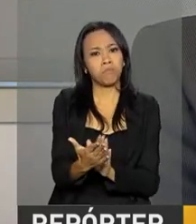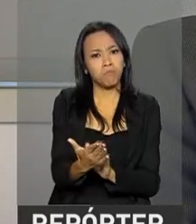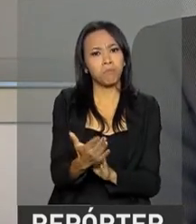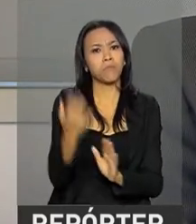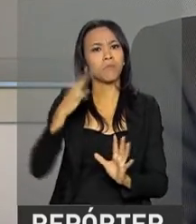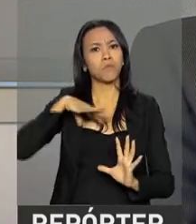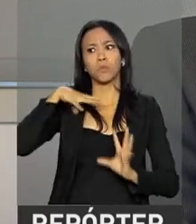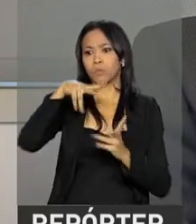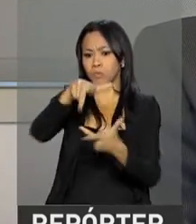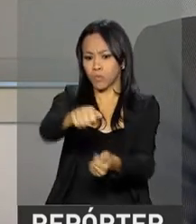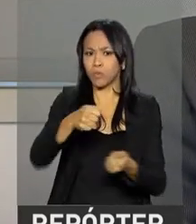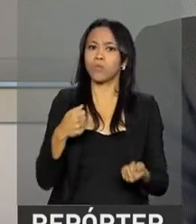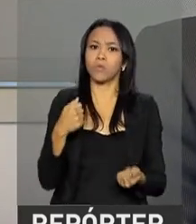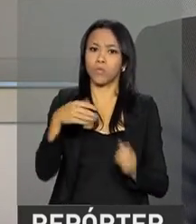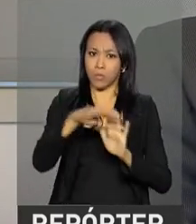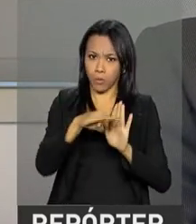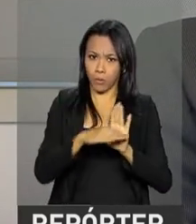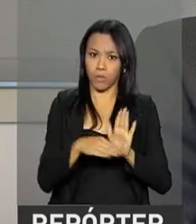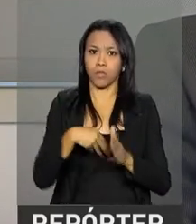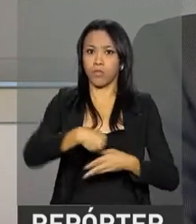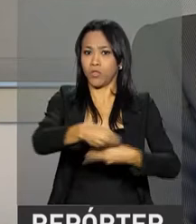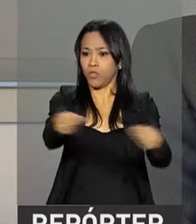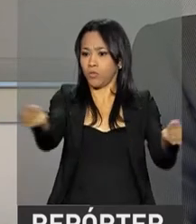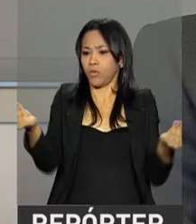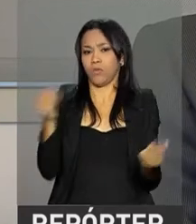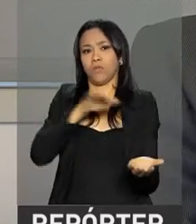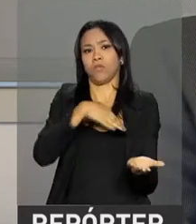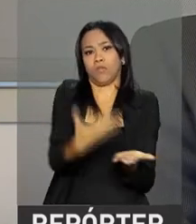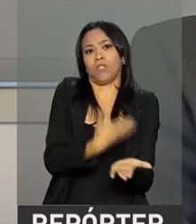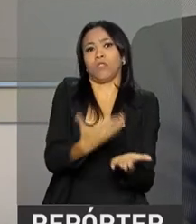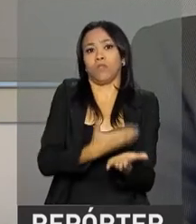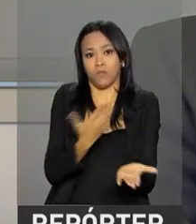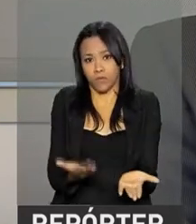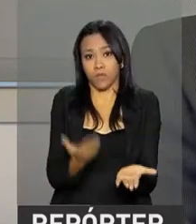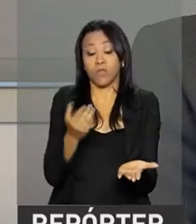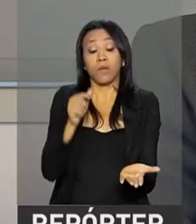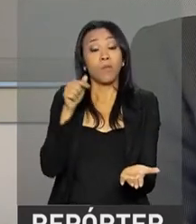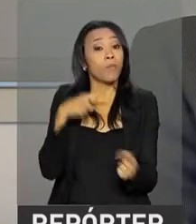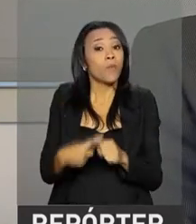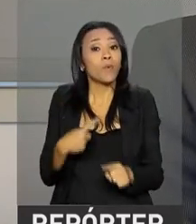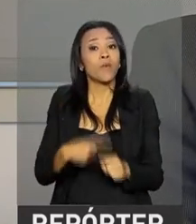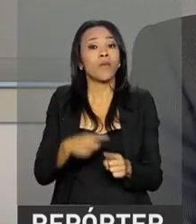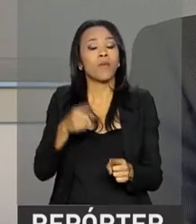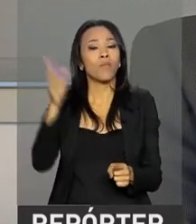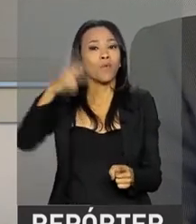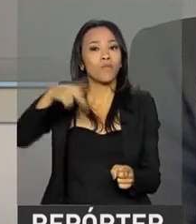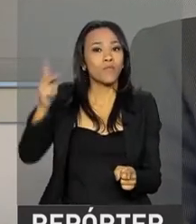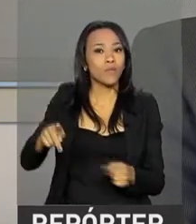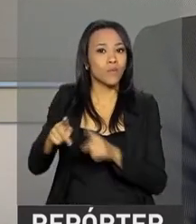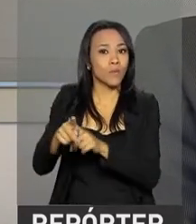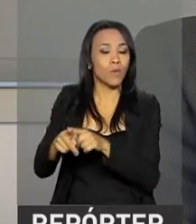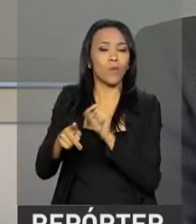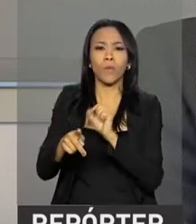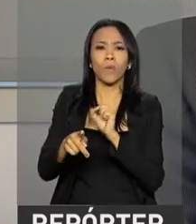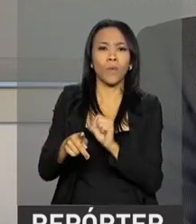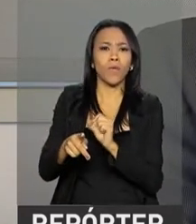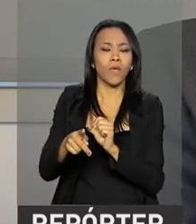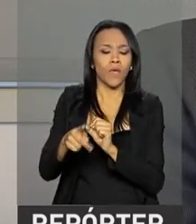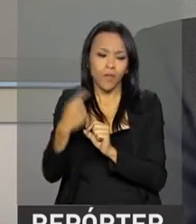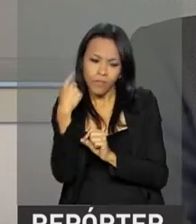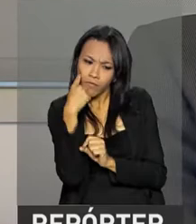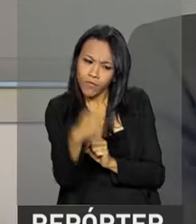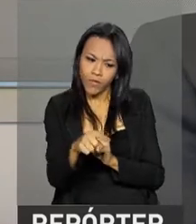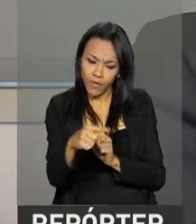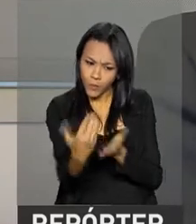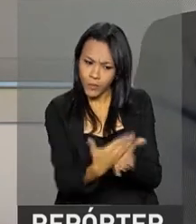é o maior programa onde exista a possibilidade de o professor encontrar o livro que